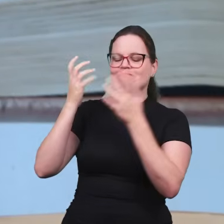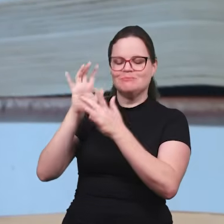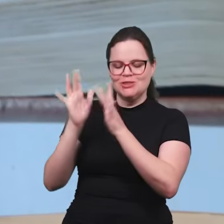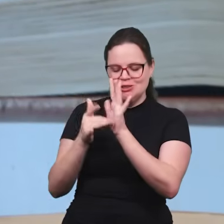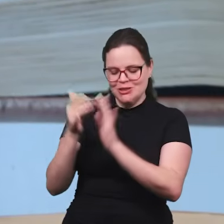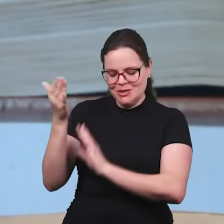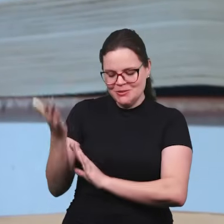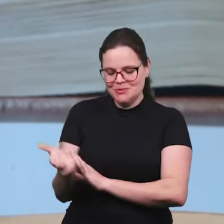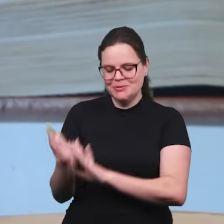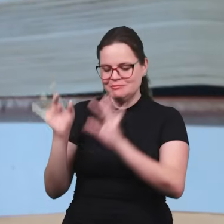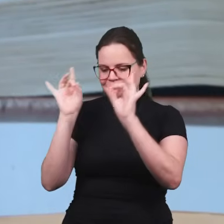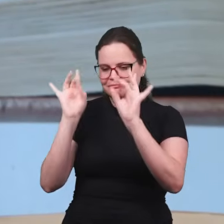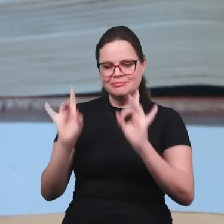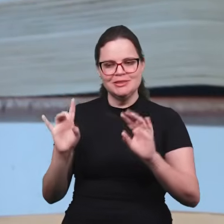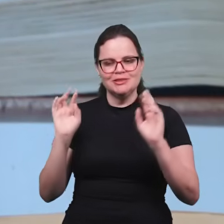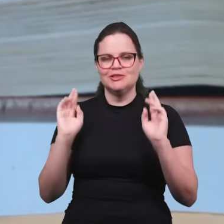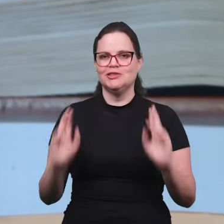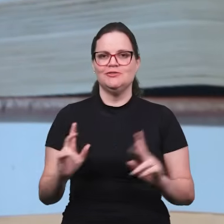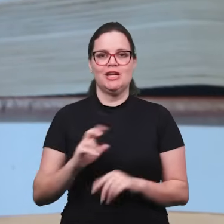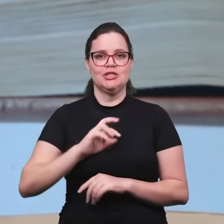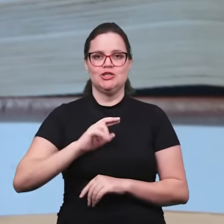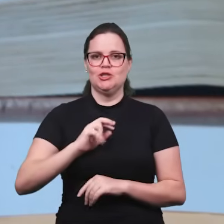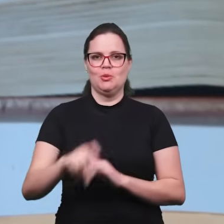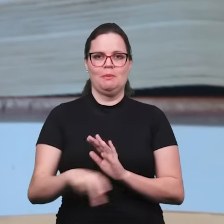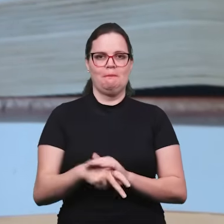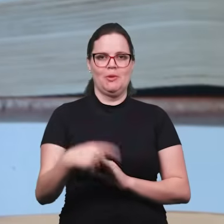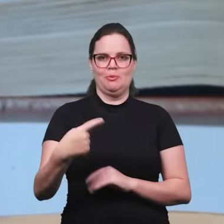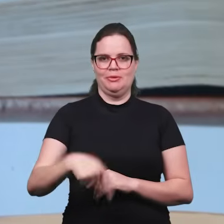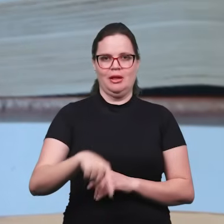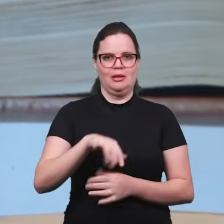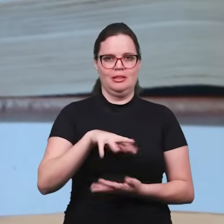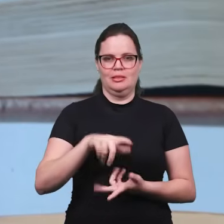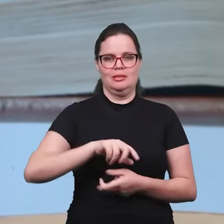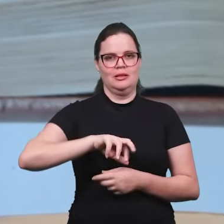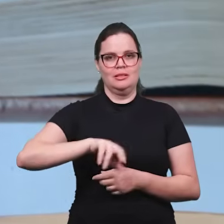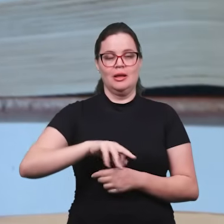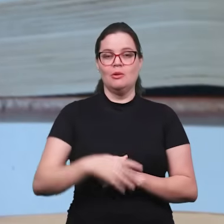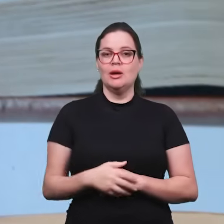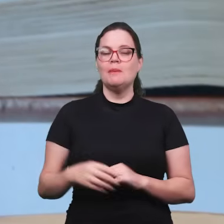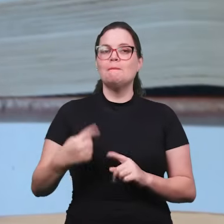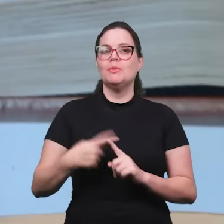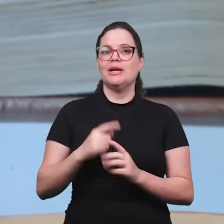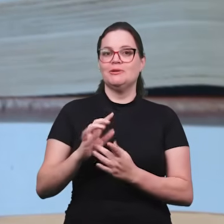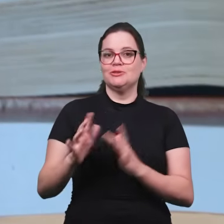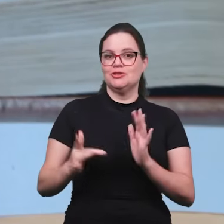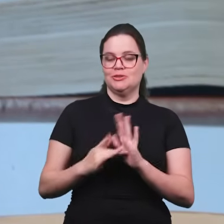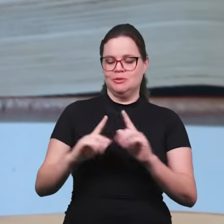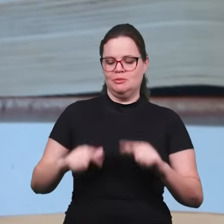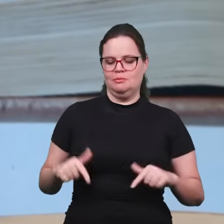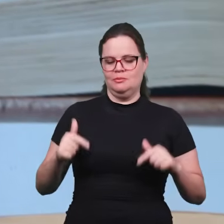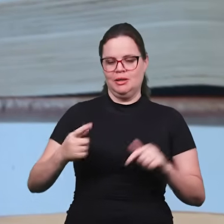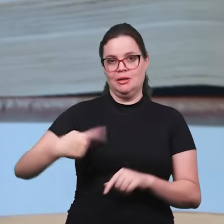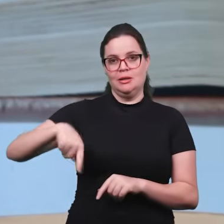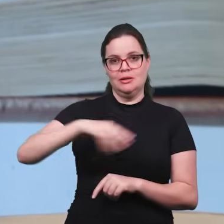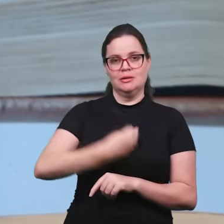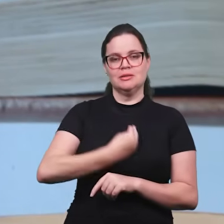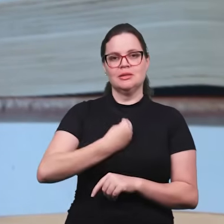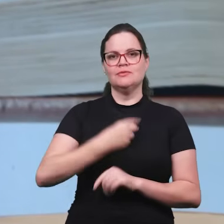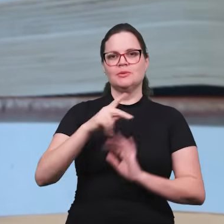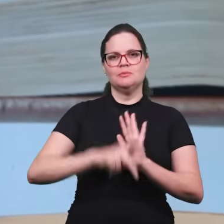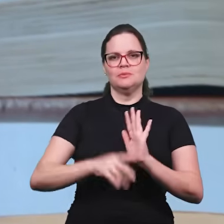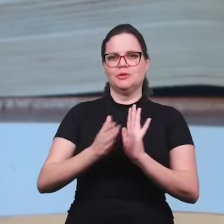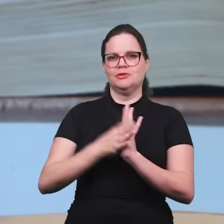há algo que não é dessa vida. Aqui, quando Jesus está operando em nós, a obra de Deus em nós,